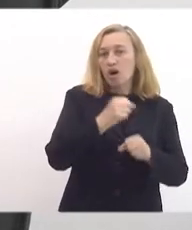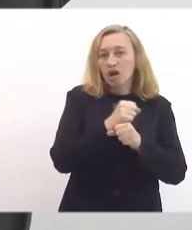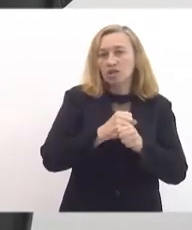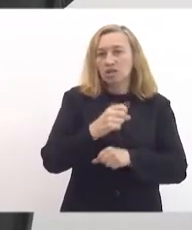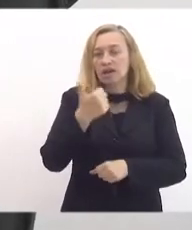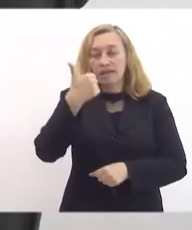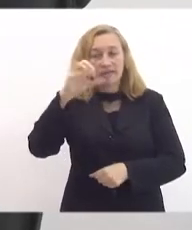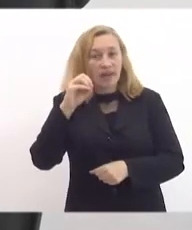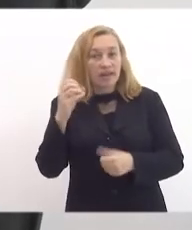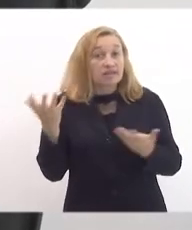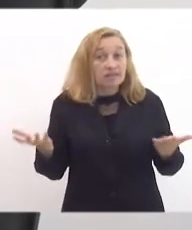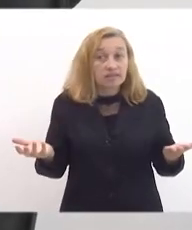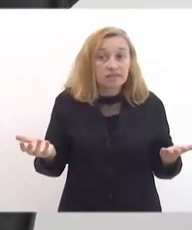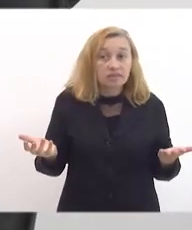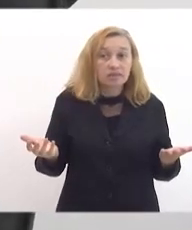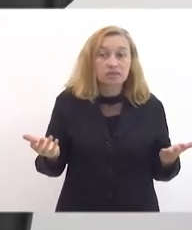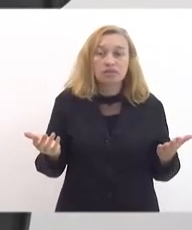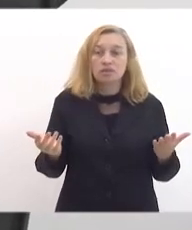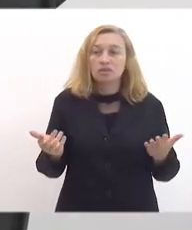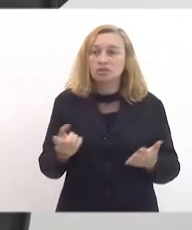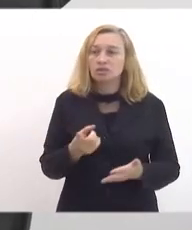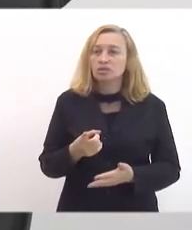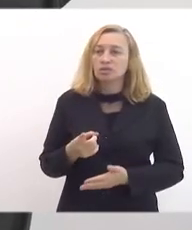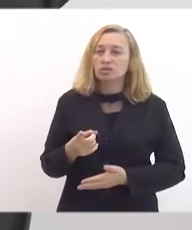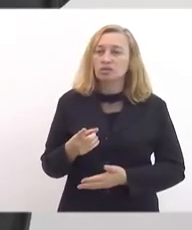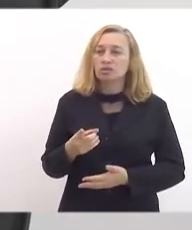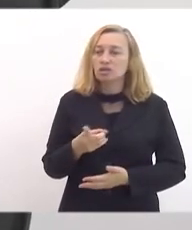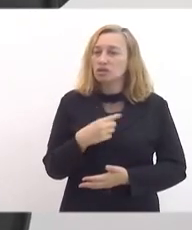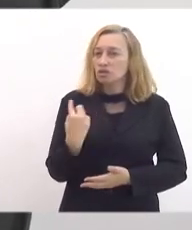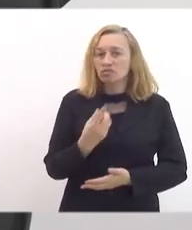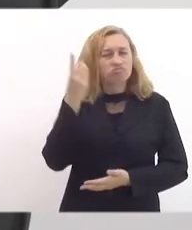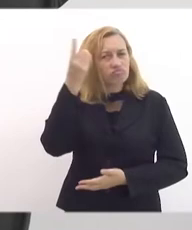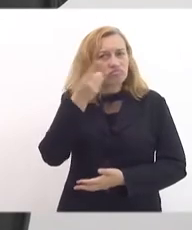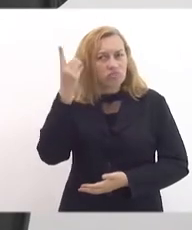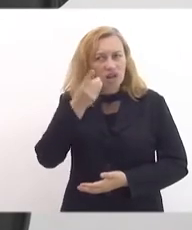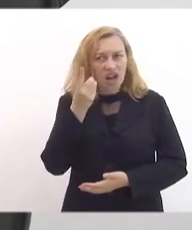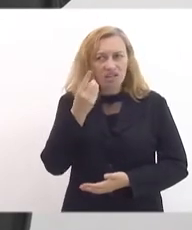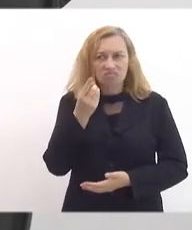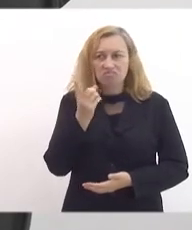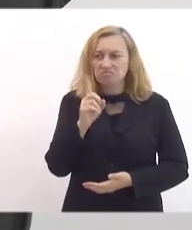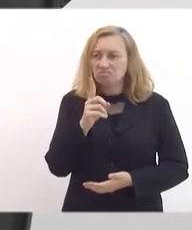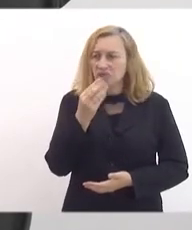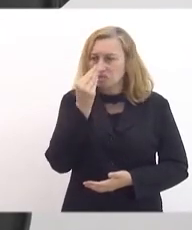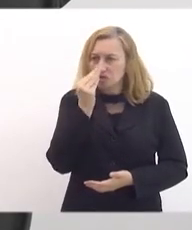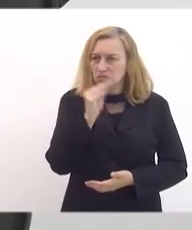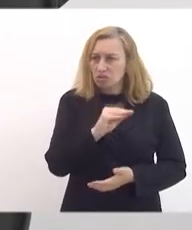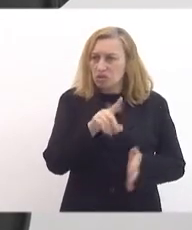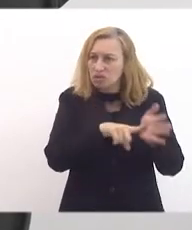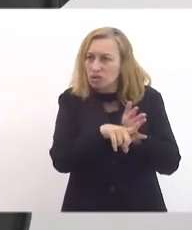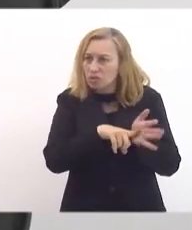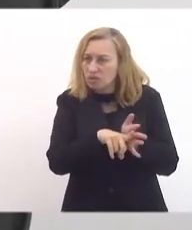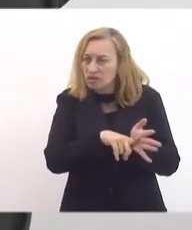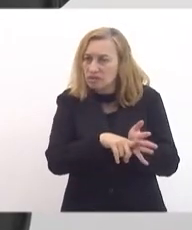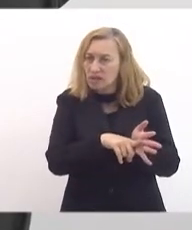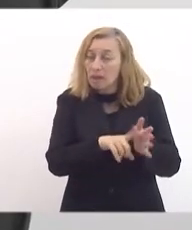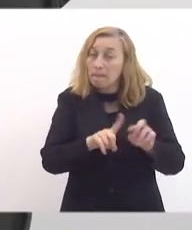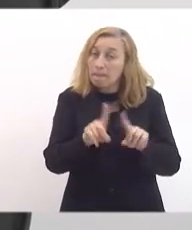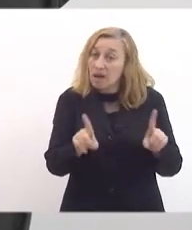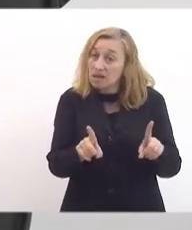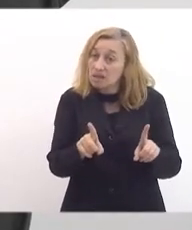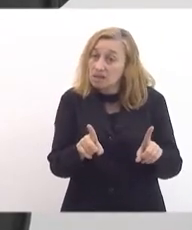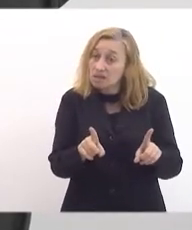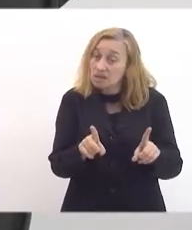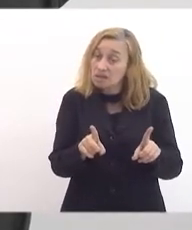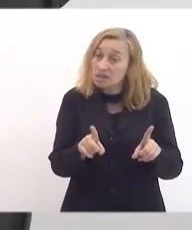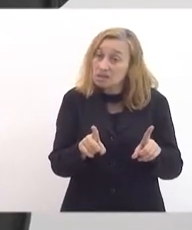o pagamento não se negou a verificar as condicionantes Mas